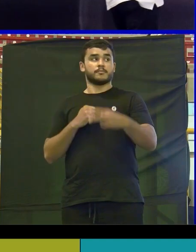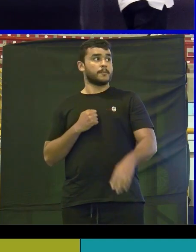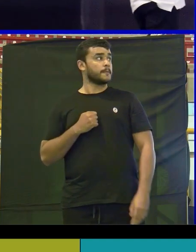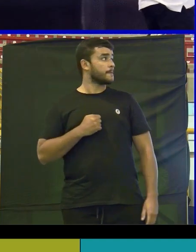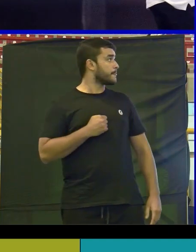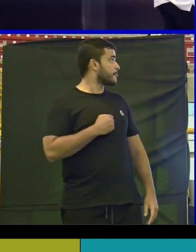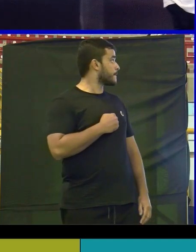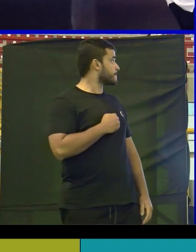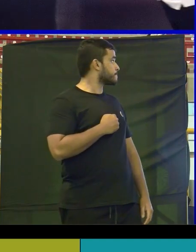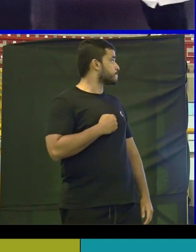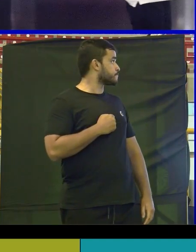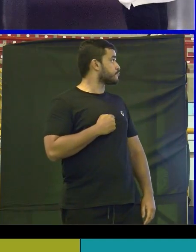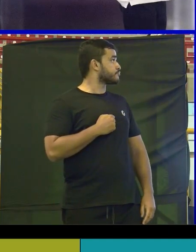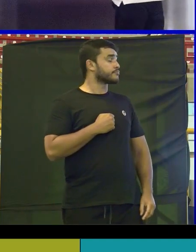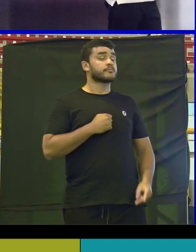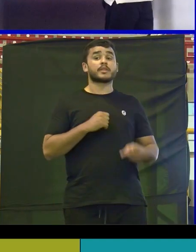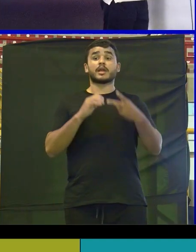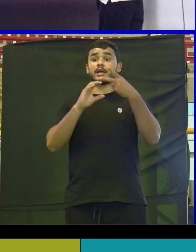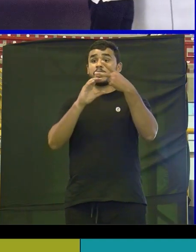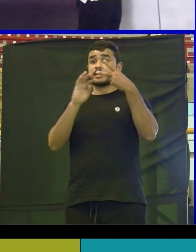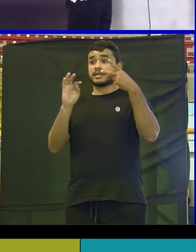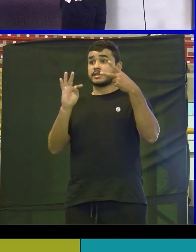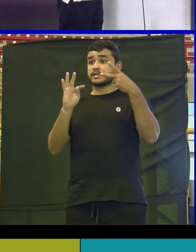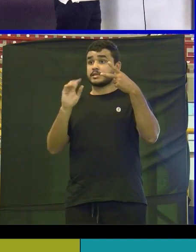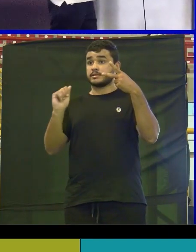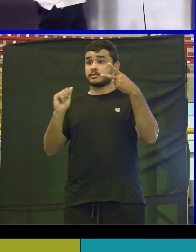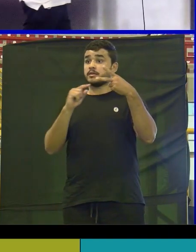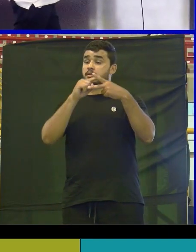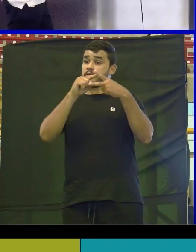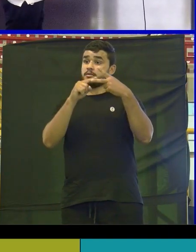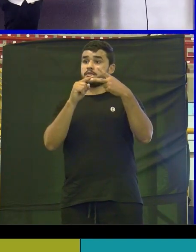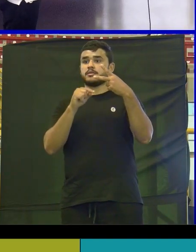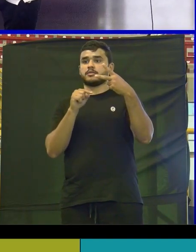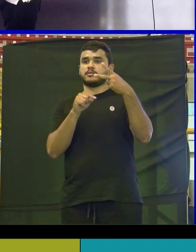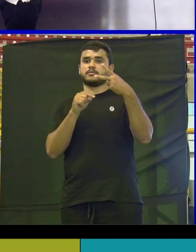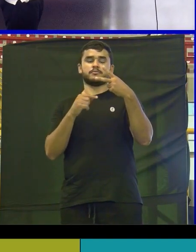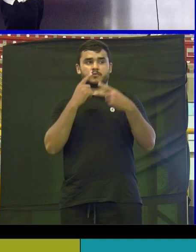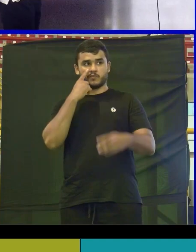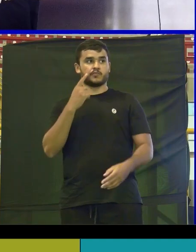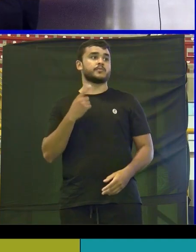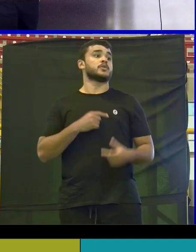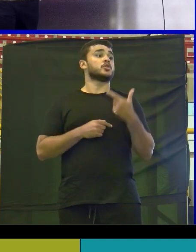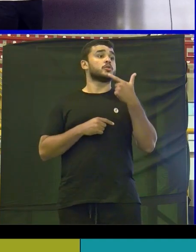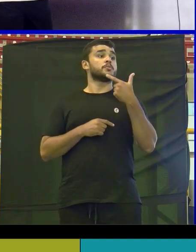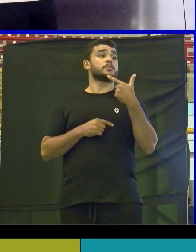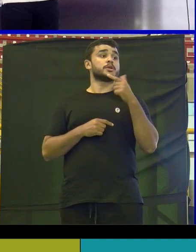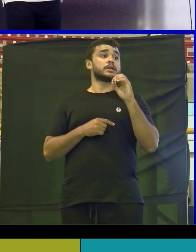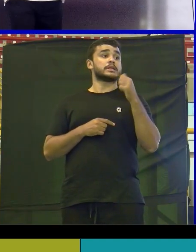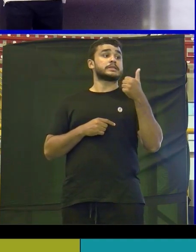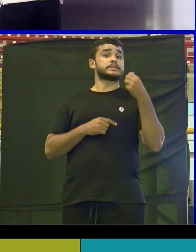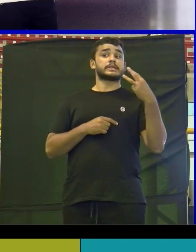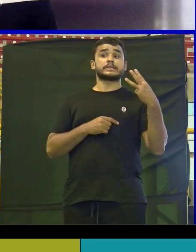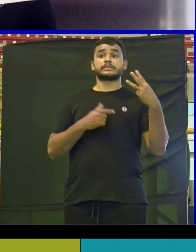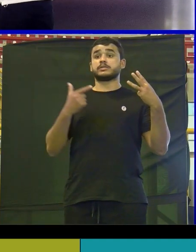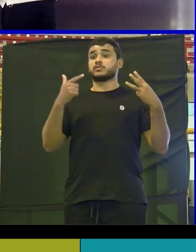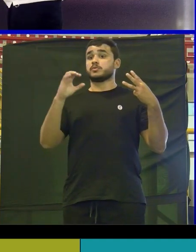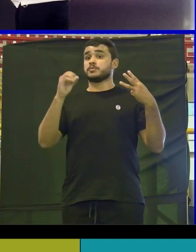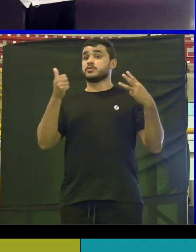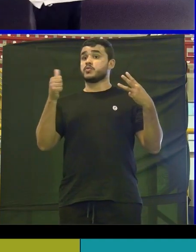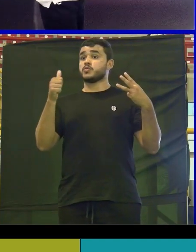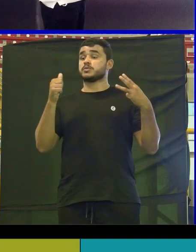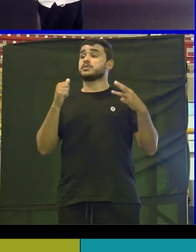cateto adjacente? É a diferença de 2013 para 2011. 2013